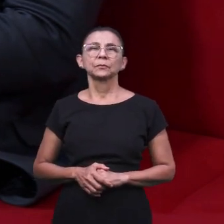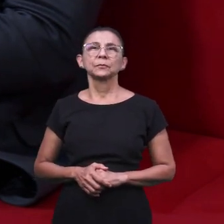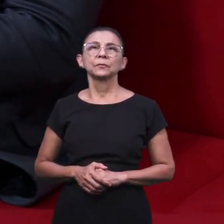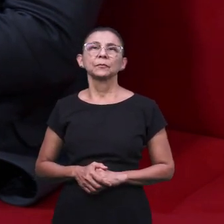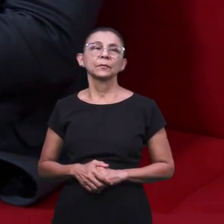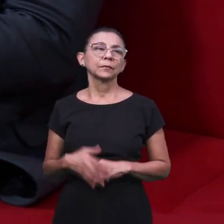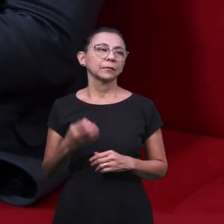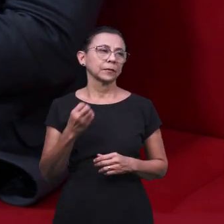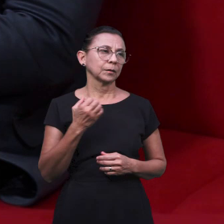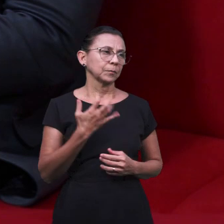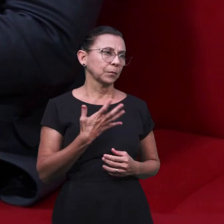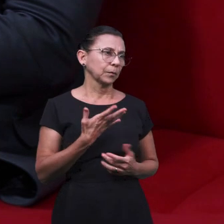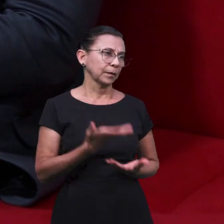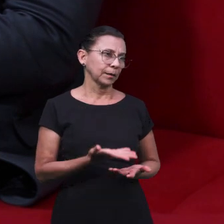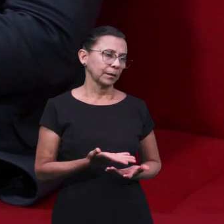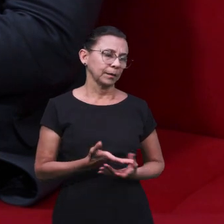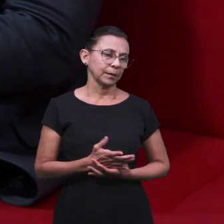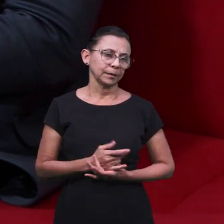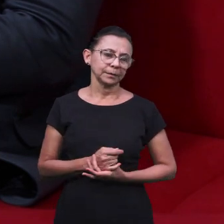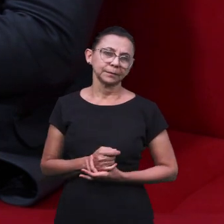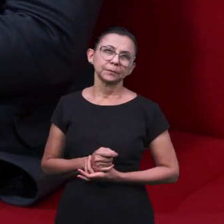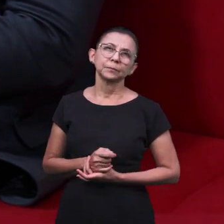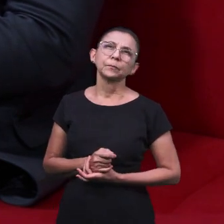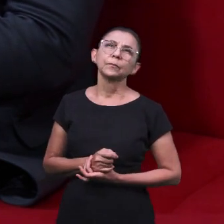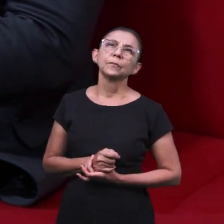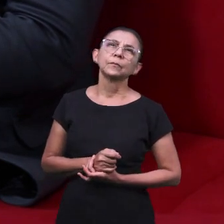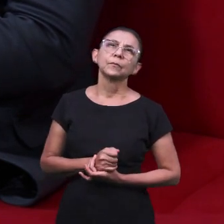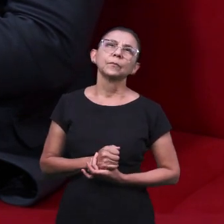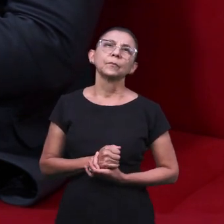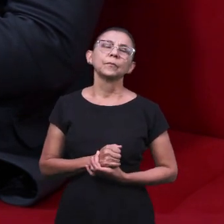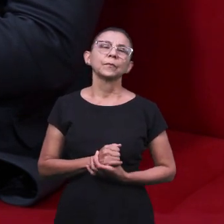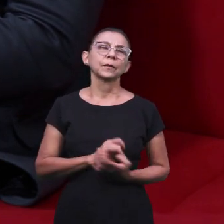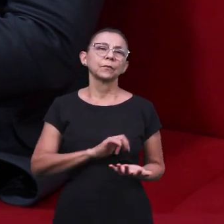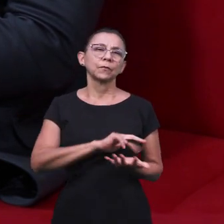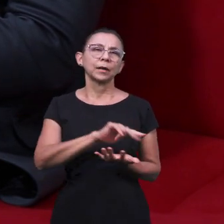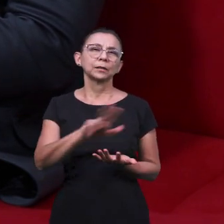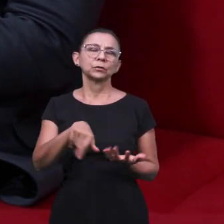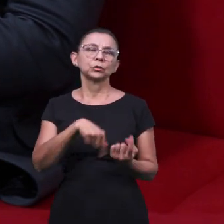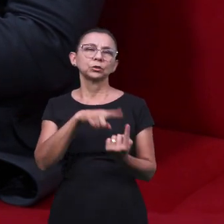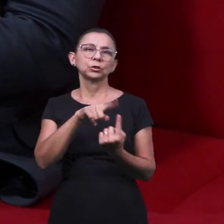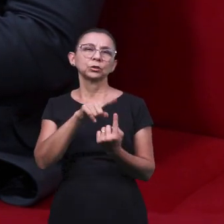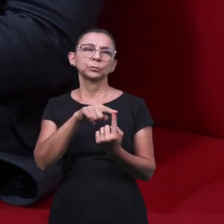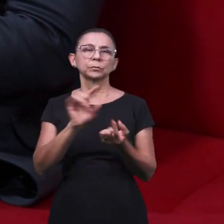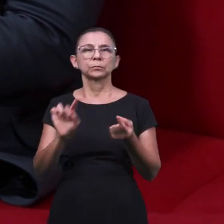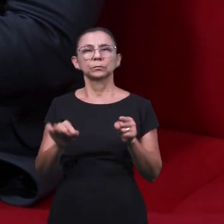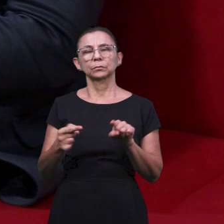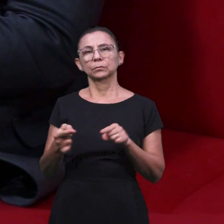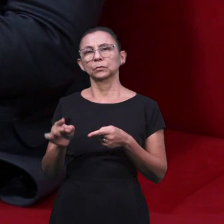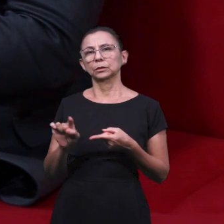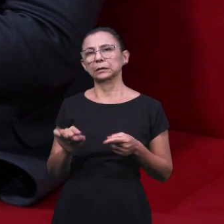Bom, existem muitos estilos musicais e que certamente